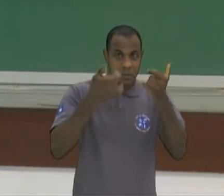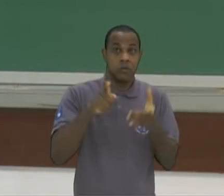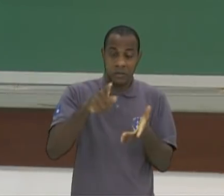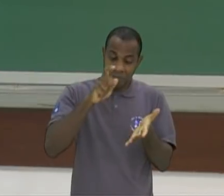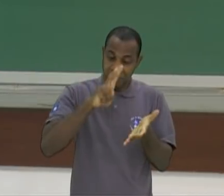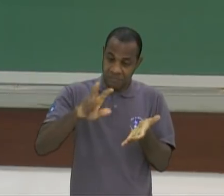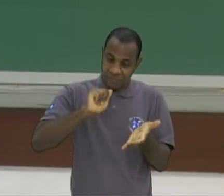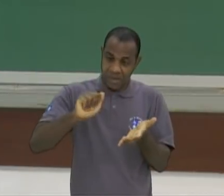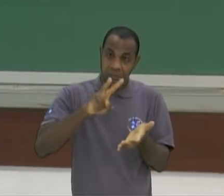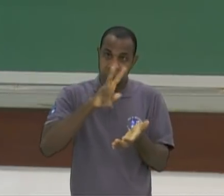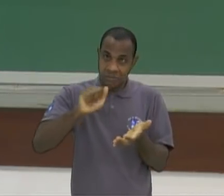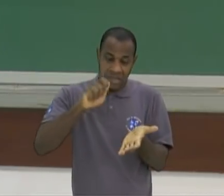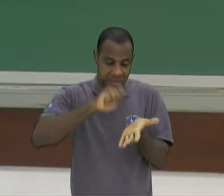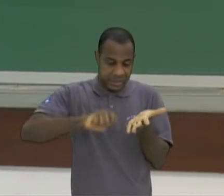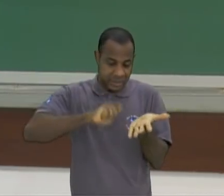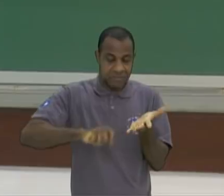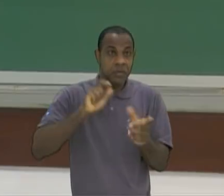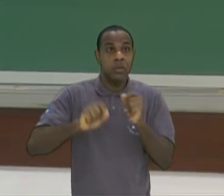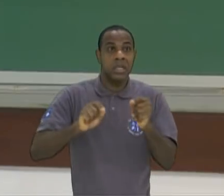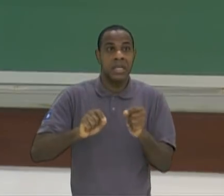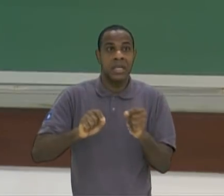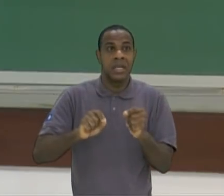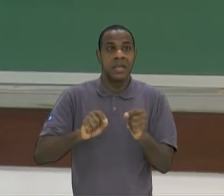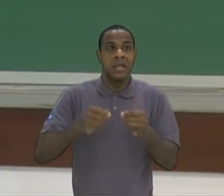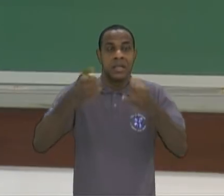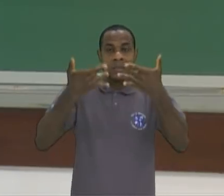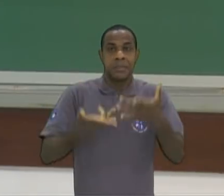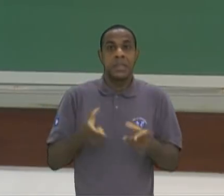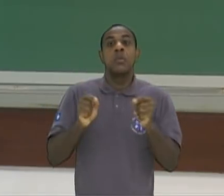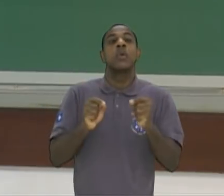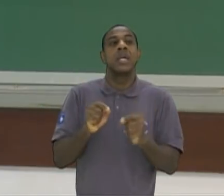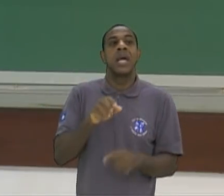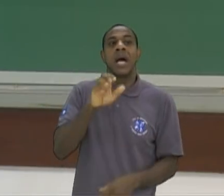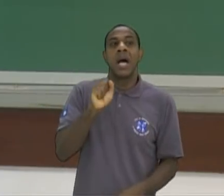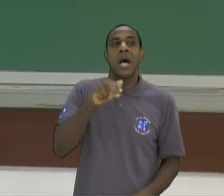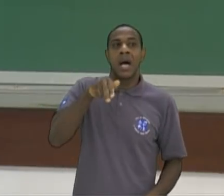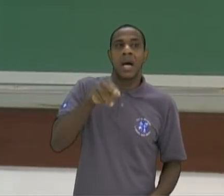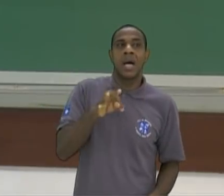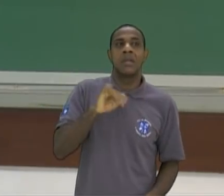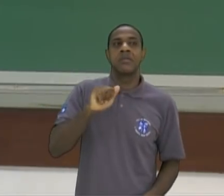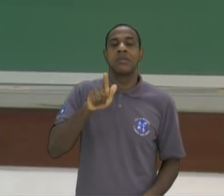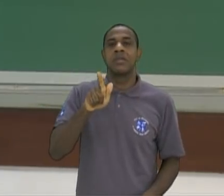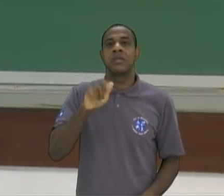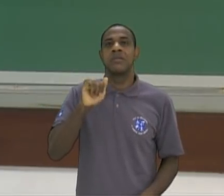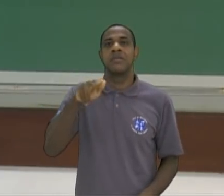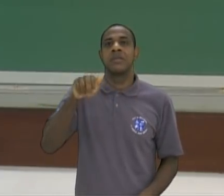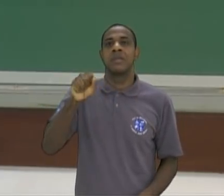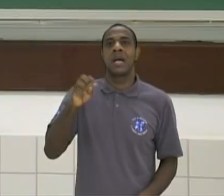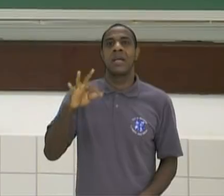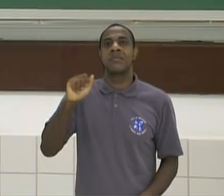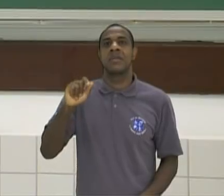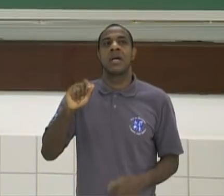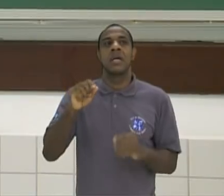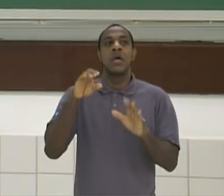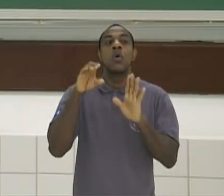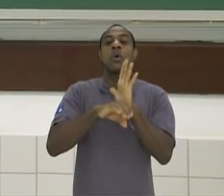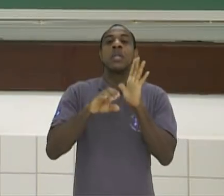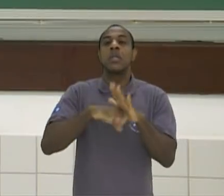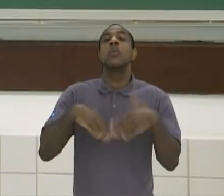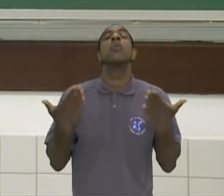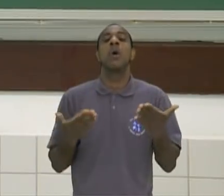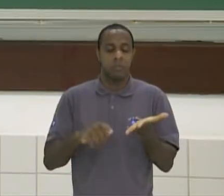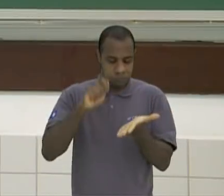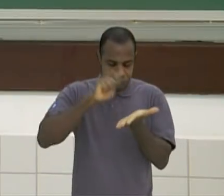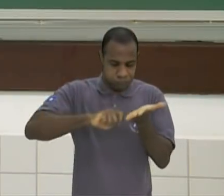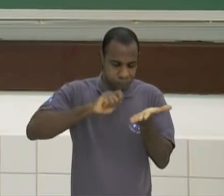no seu caderno, pega e faz a definição de antiginástica. Então, vai definir o que é antiginástica. Vou